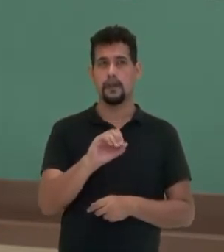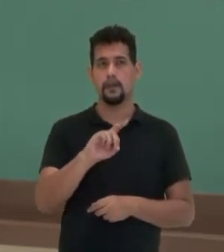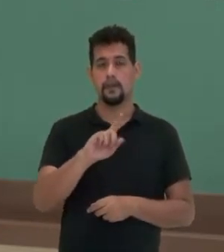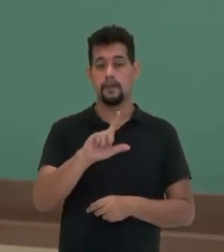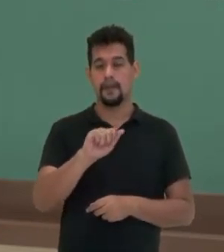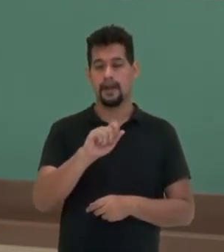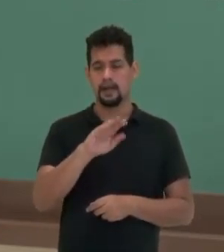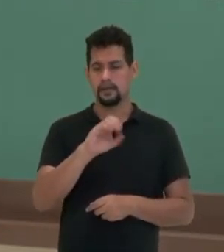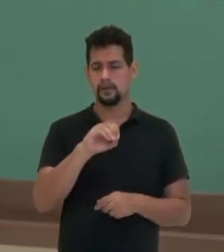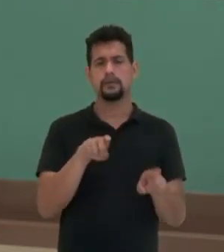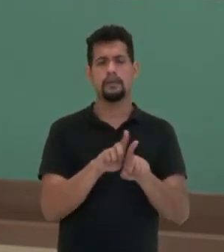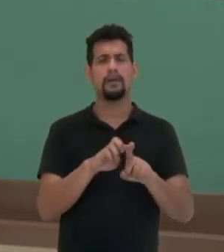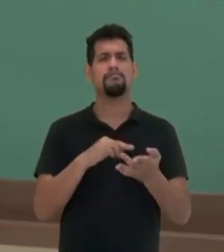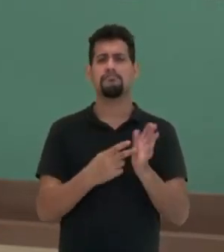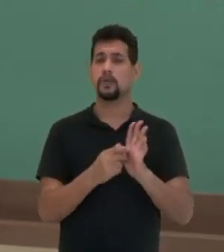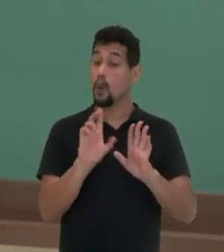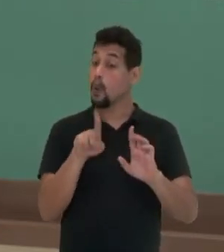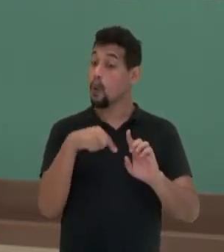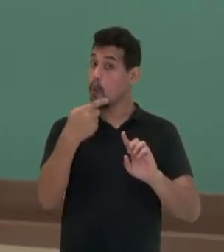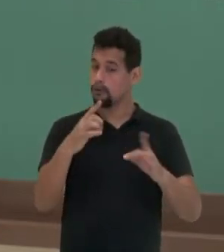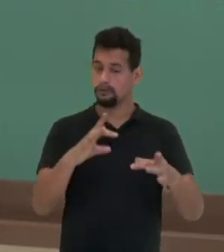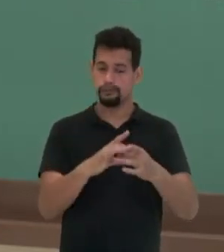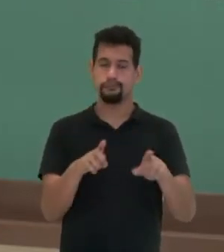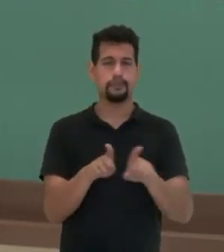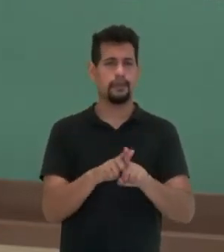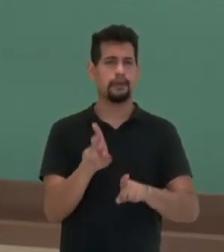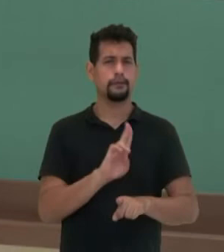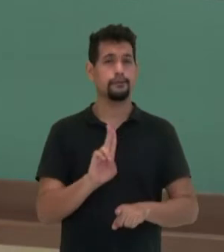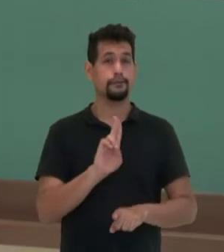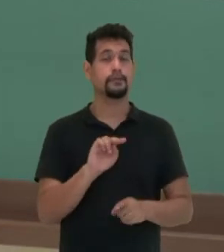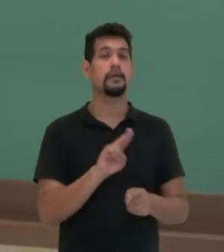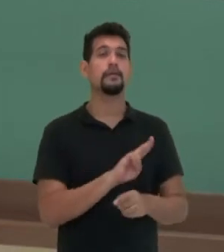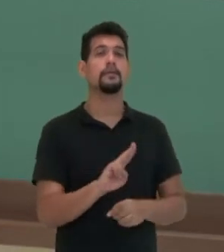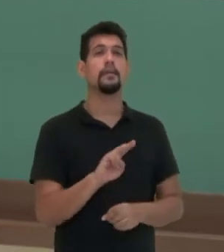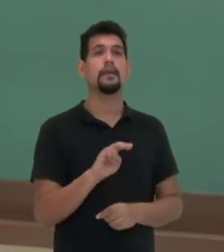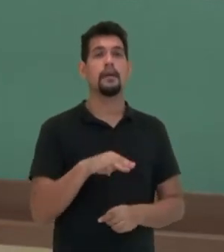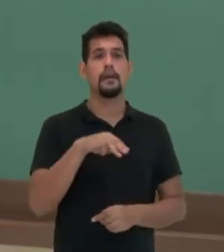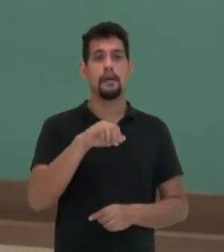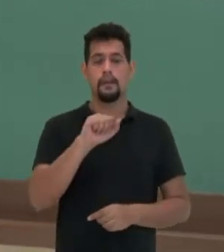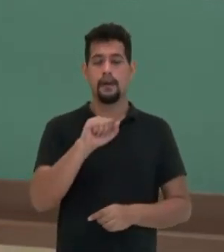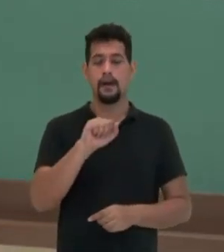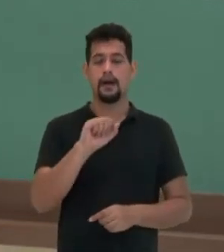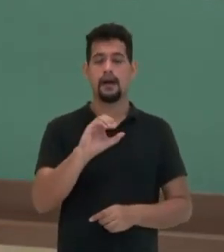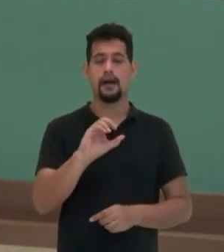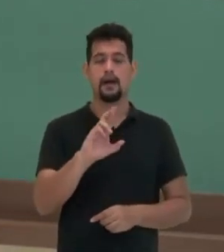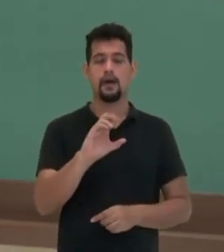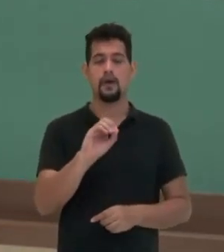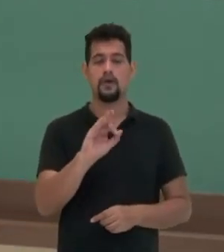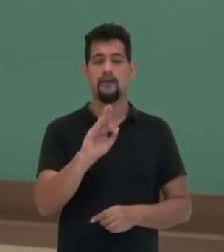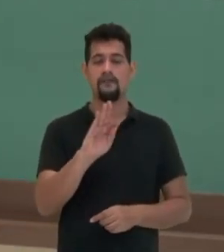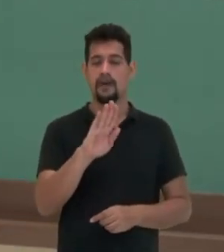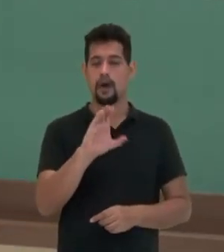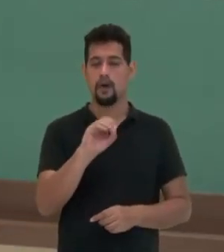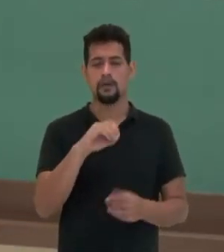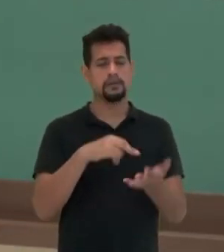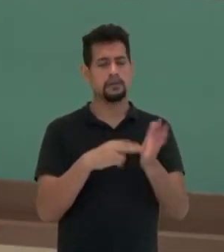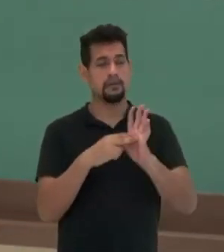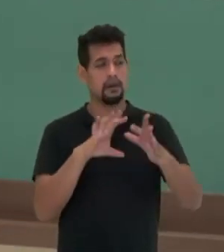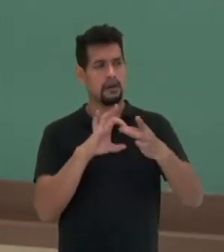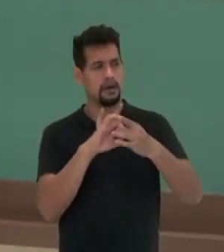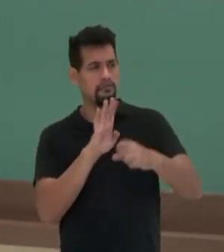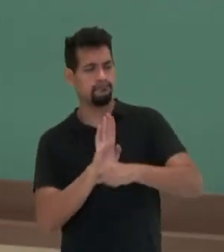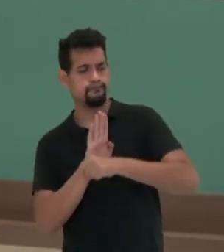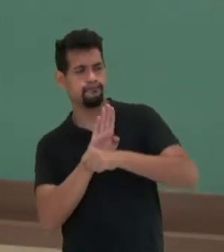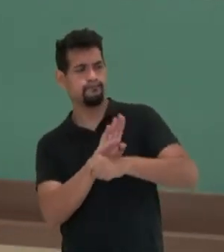nós temos no tecido conjuntivo propriamente dito é o macrófago. O macrófago é uma célula de defesa e a função